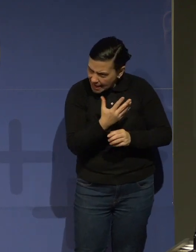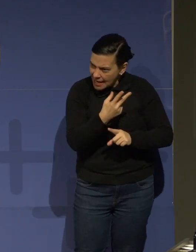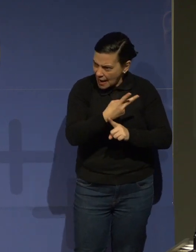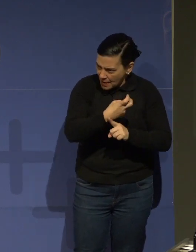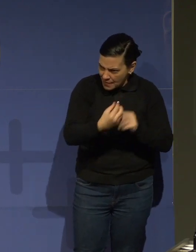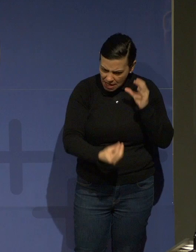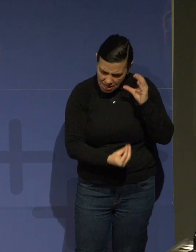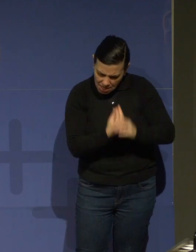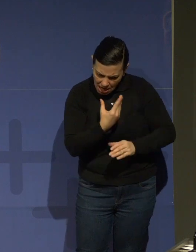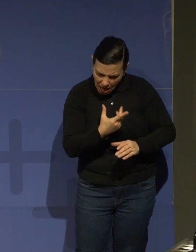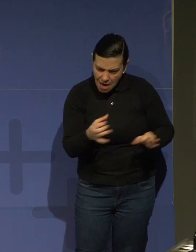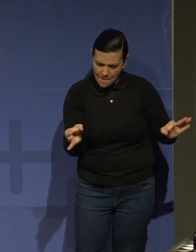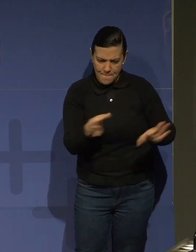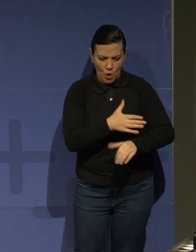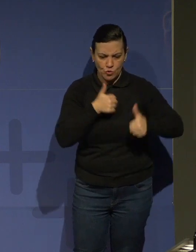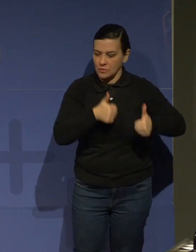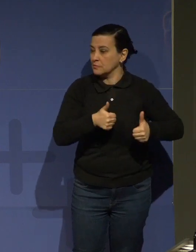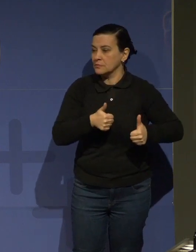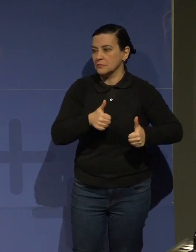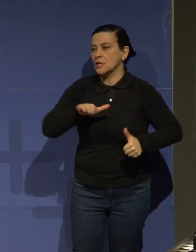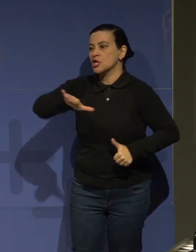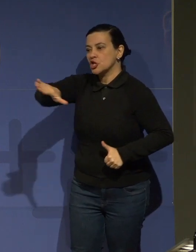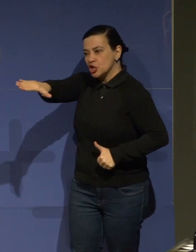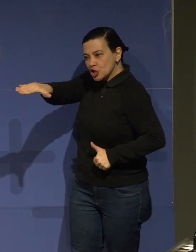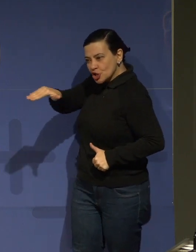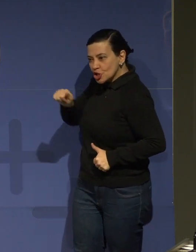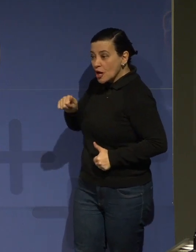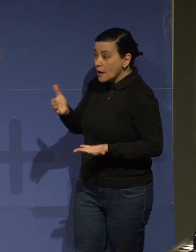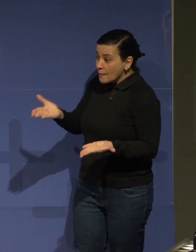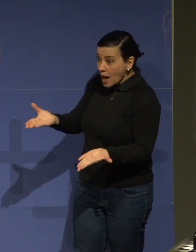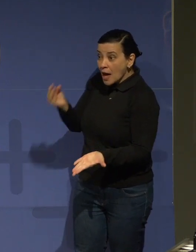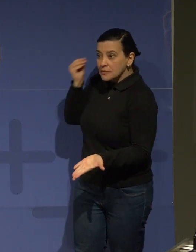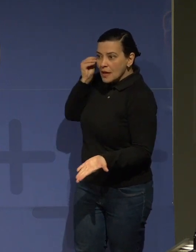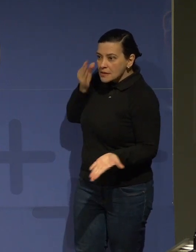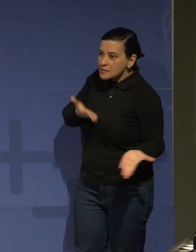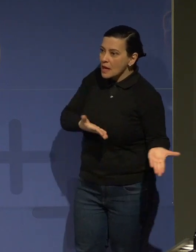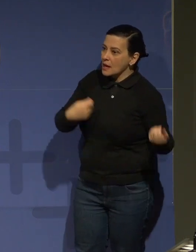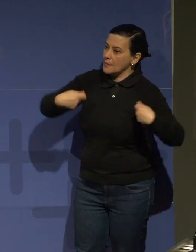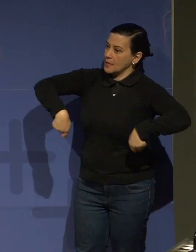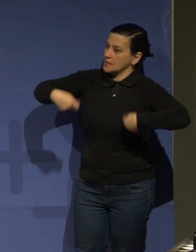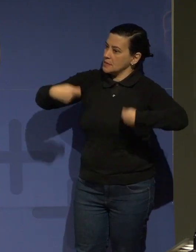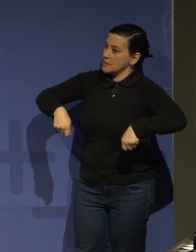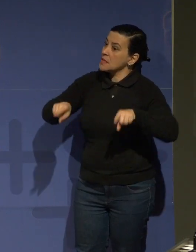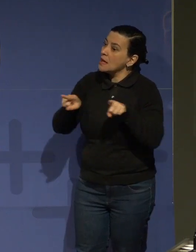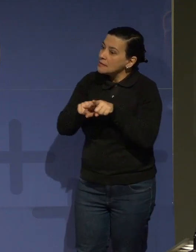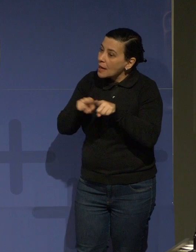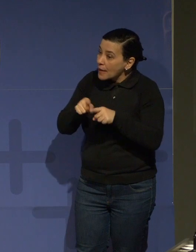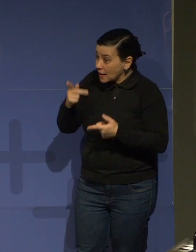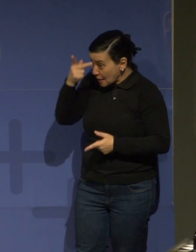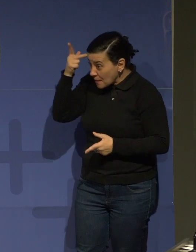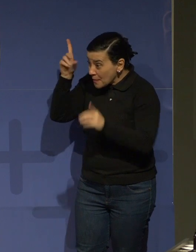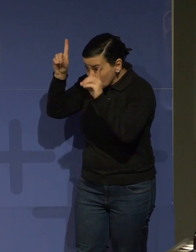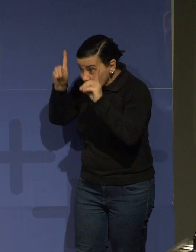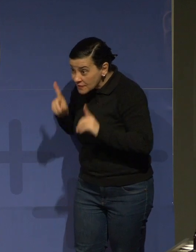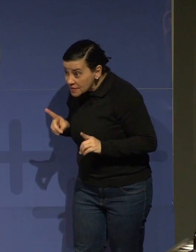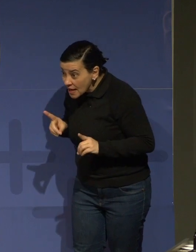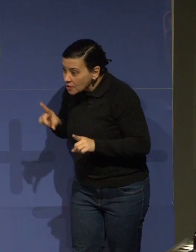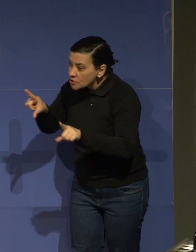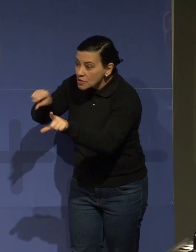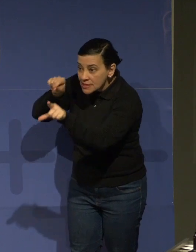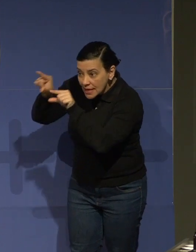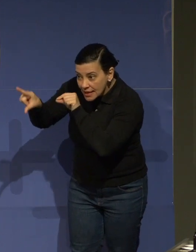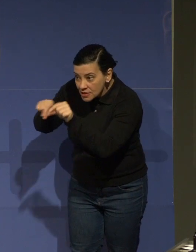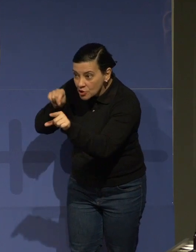coisa e a gente acreditar que essa coisa está sendo acessível se a gente não testar e se a gente também não envolver pessoas com deficiência. Voltando no